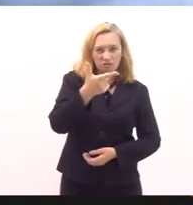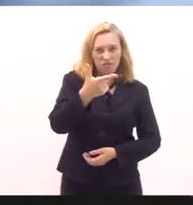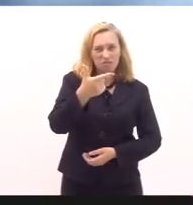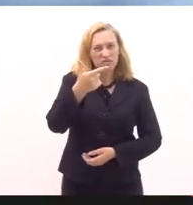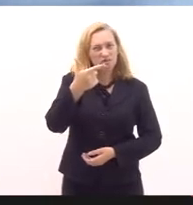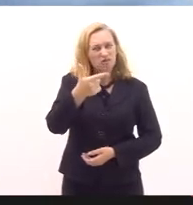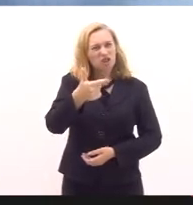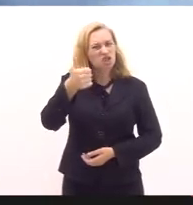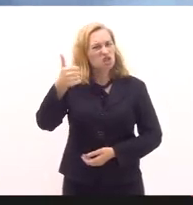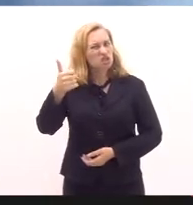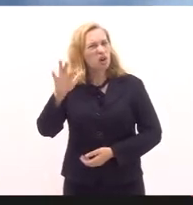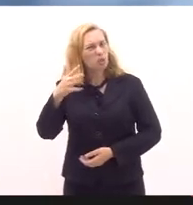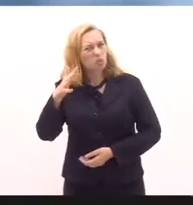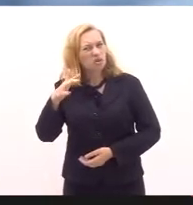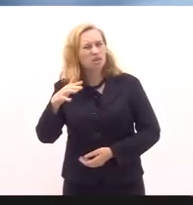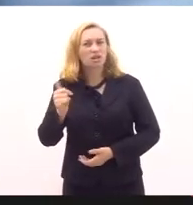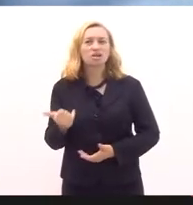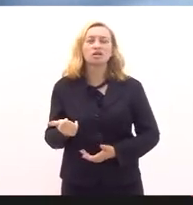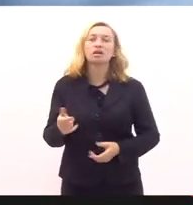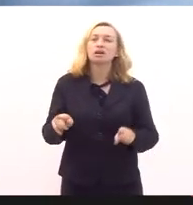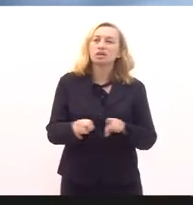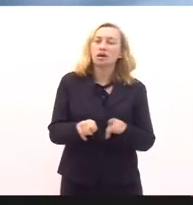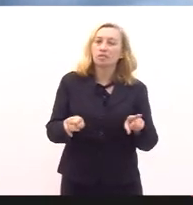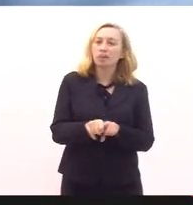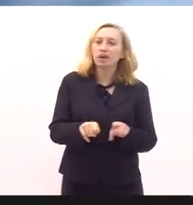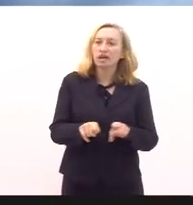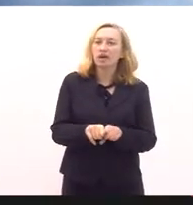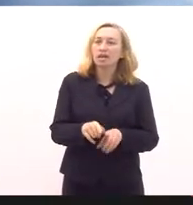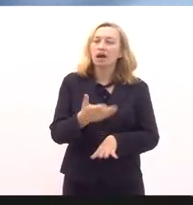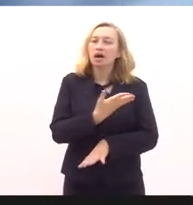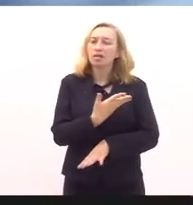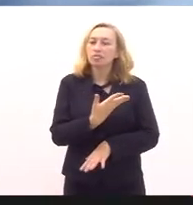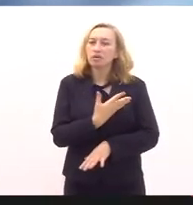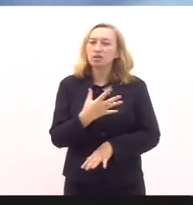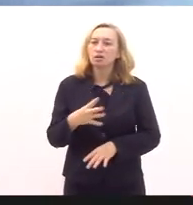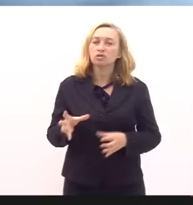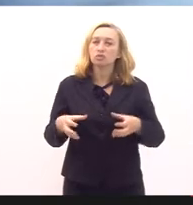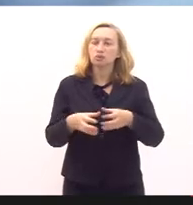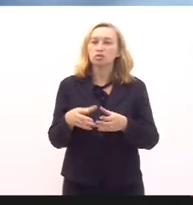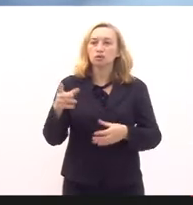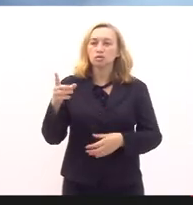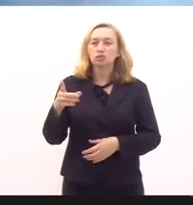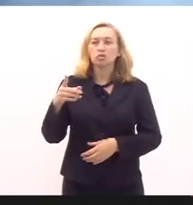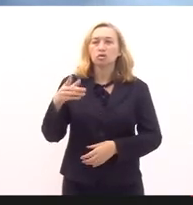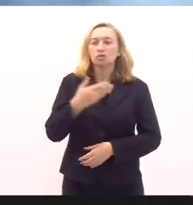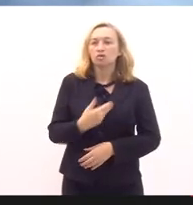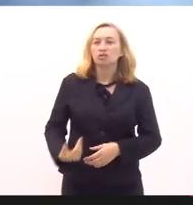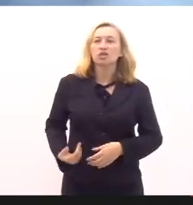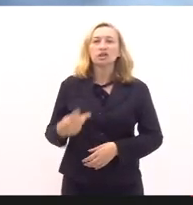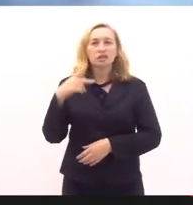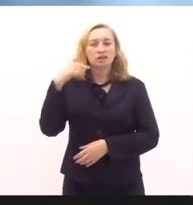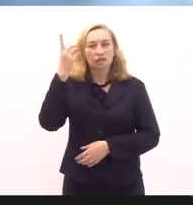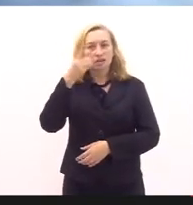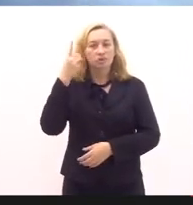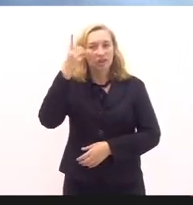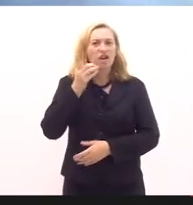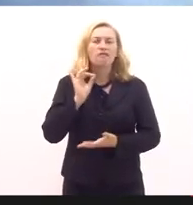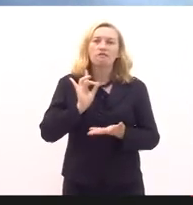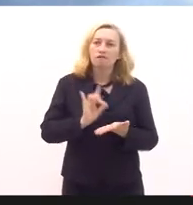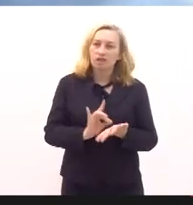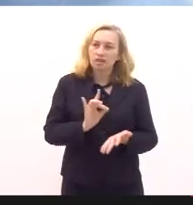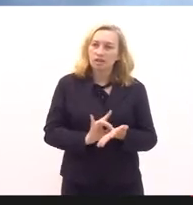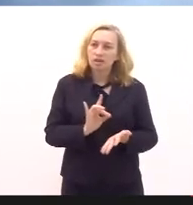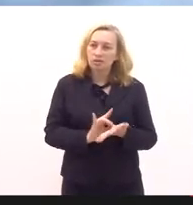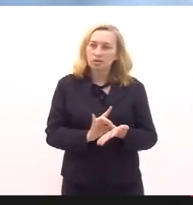E também meus companheiros da bancada do governo e demais deputados. Eu acho que realmente o